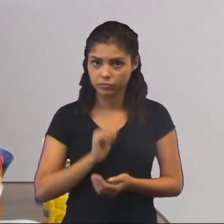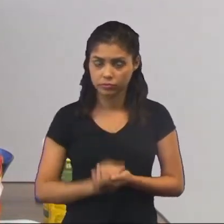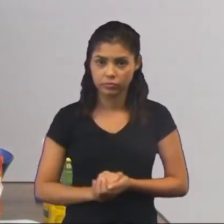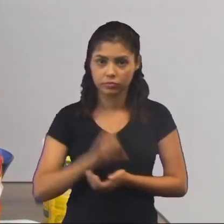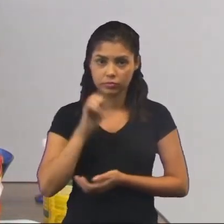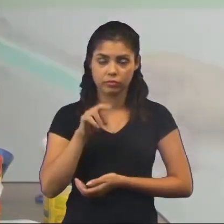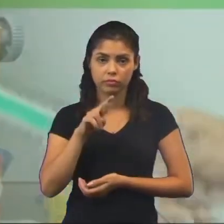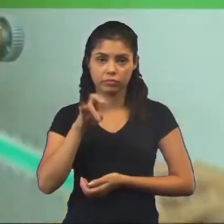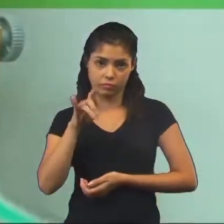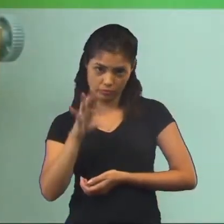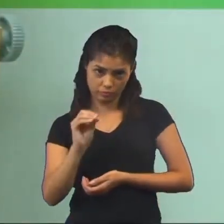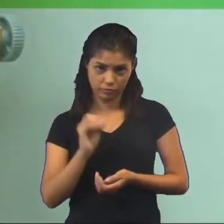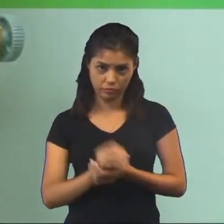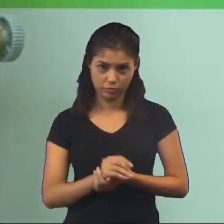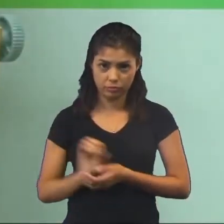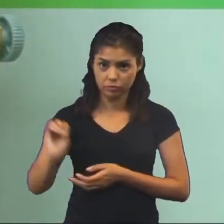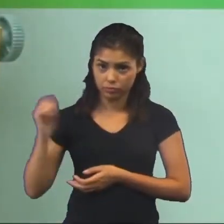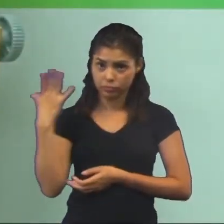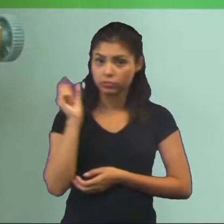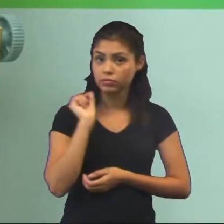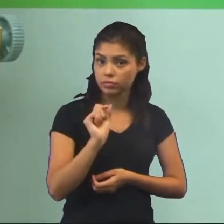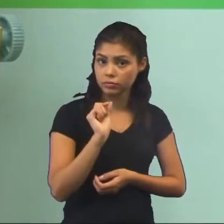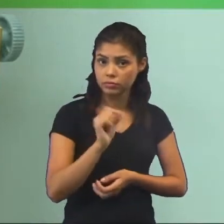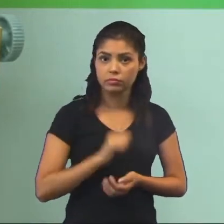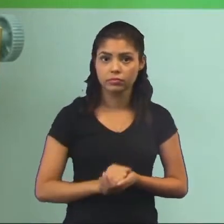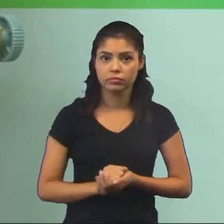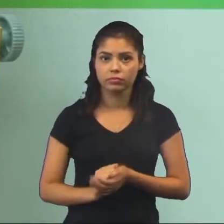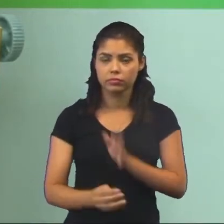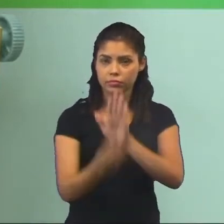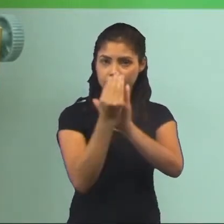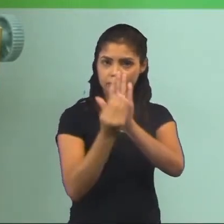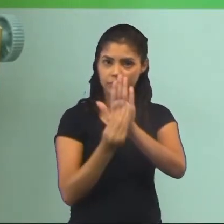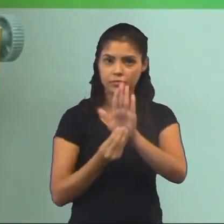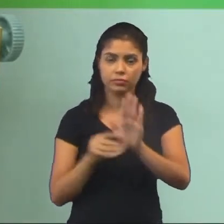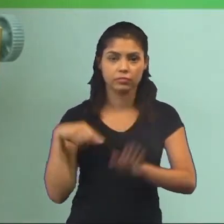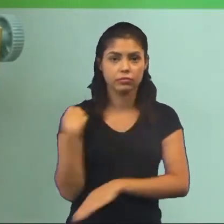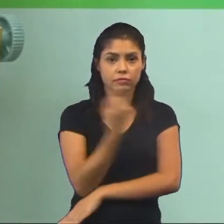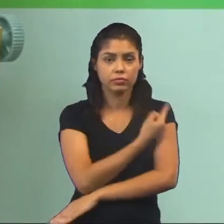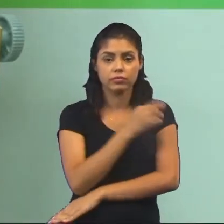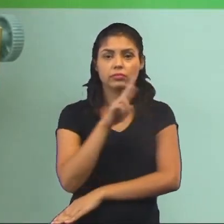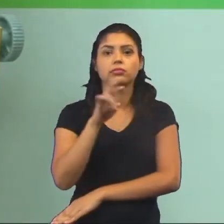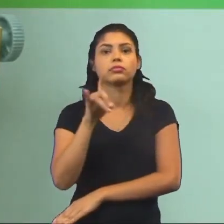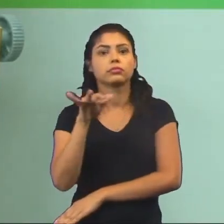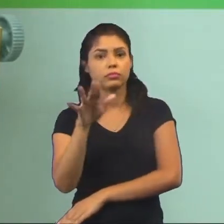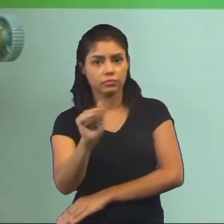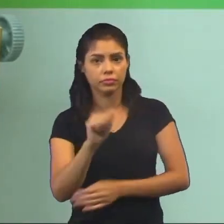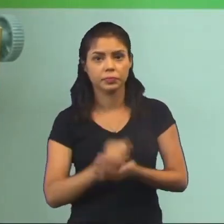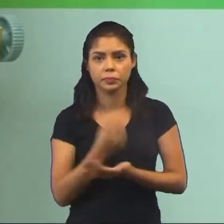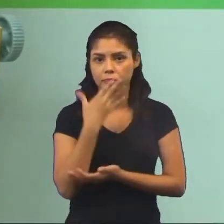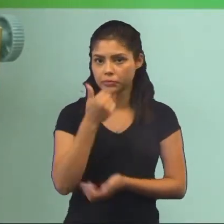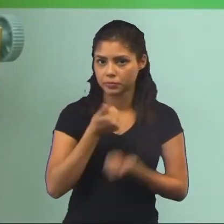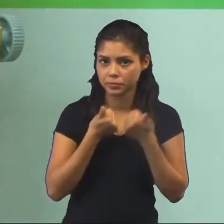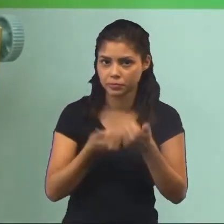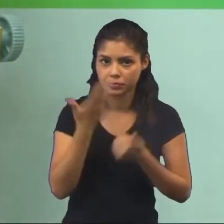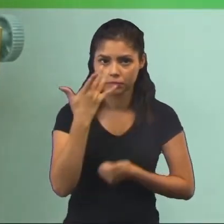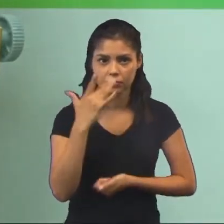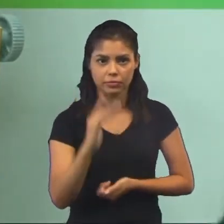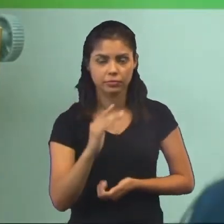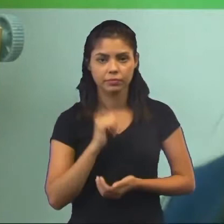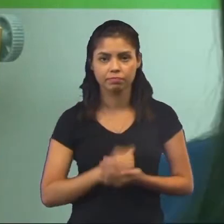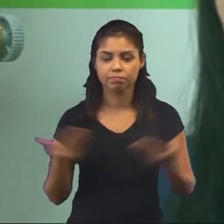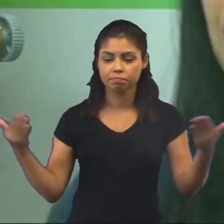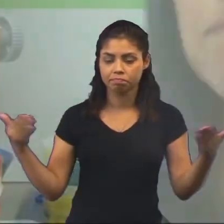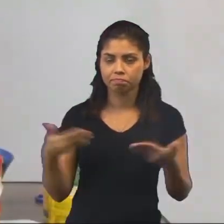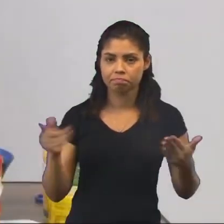semântico. No caso aqui, são ingredientes da nossa receita. Tudo bem, crianças? Então,